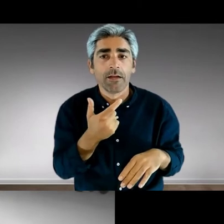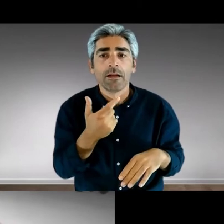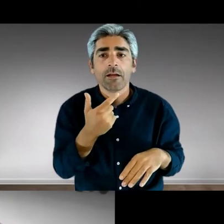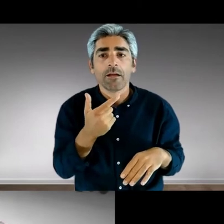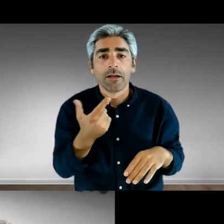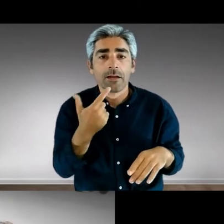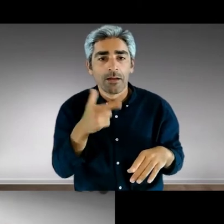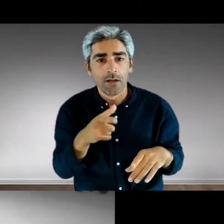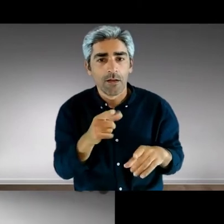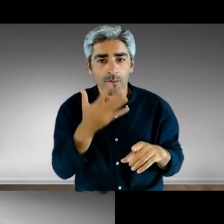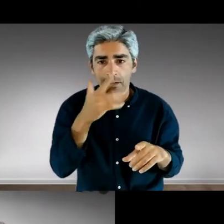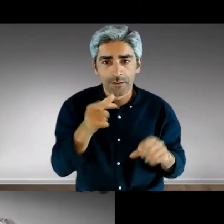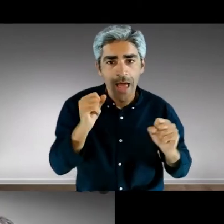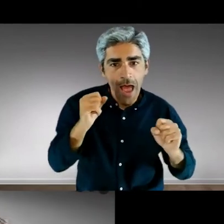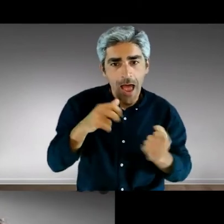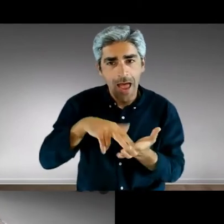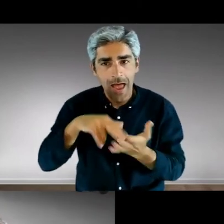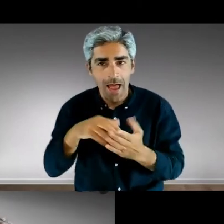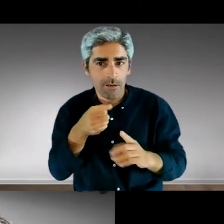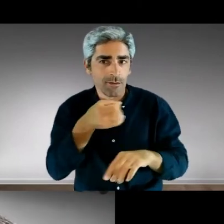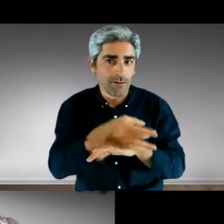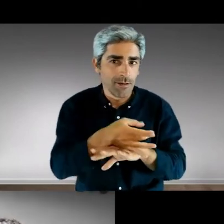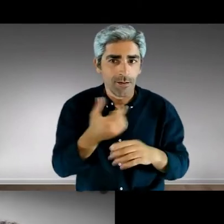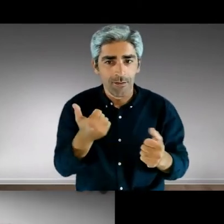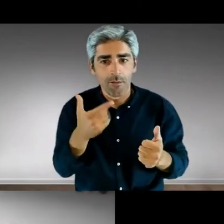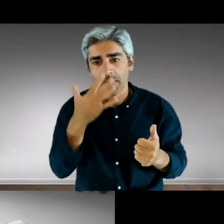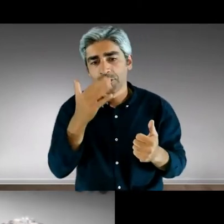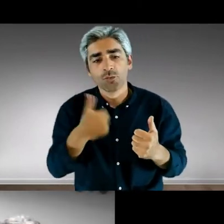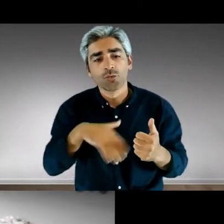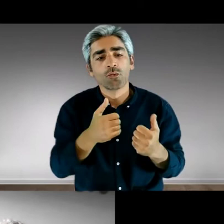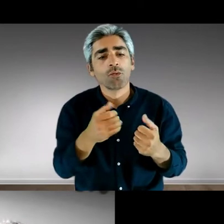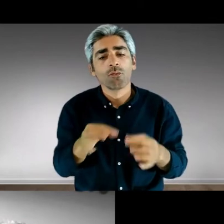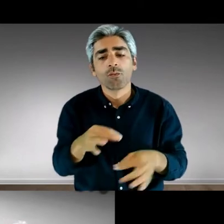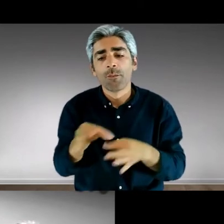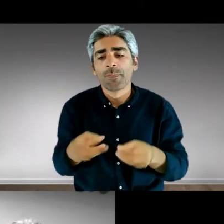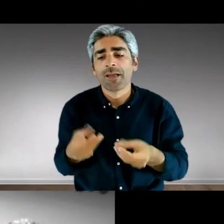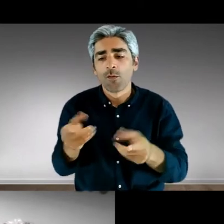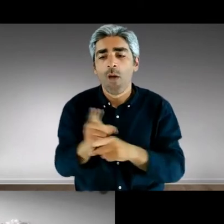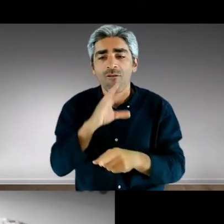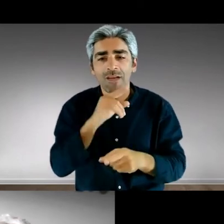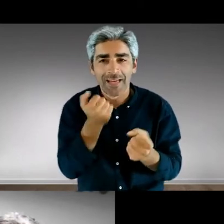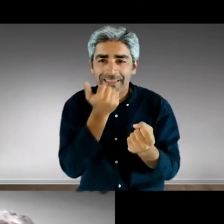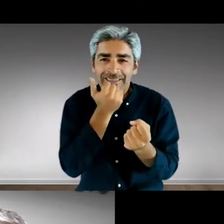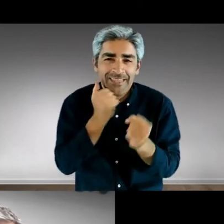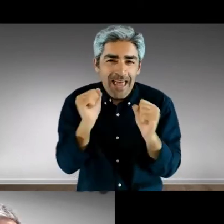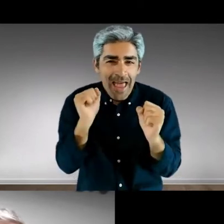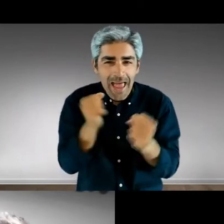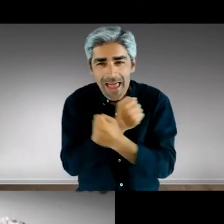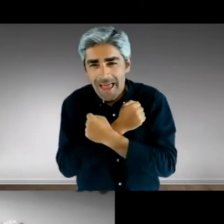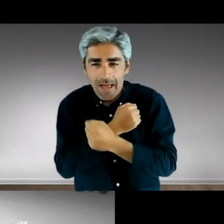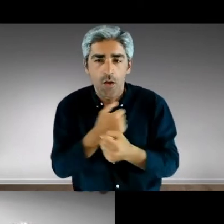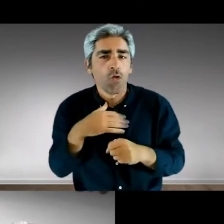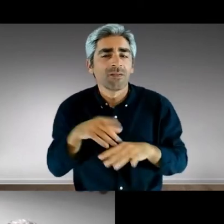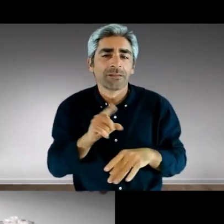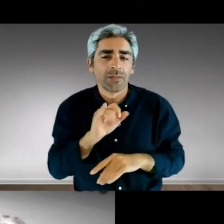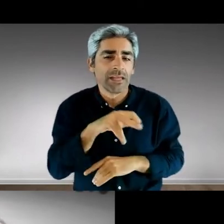festejar e parecem crianças, parecem os nossos filhos a festejar quando a gente lhes dá uma prenda, porque se beijam, porque se agarram. Nós não vamos fazer isso no INA, não vamos